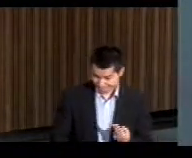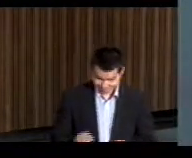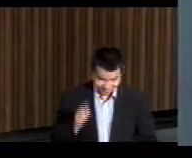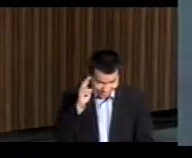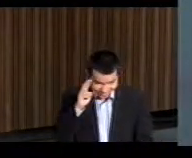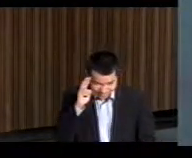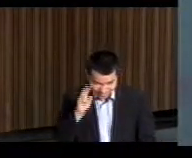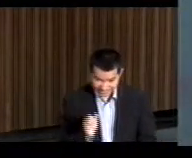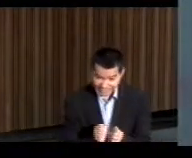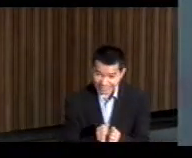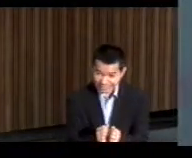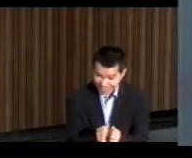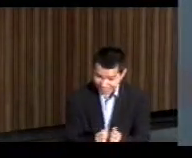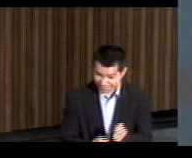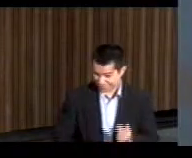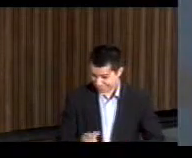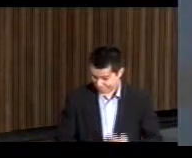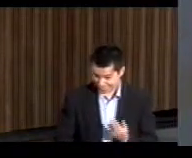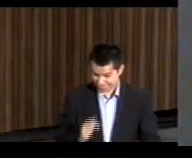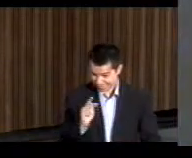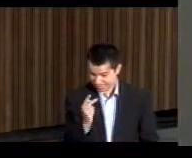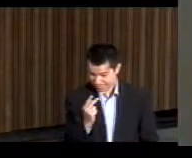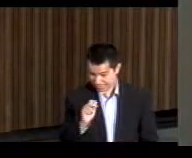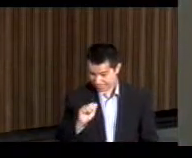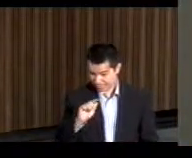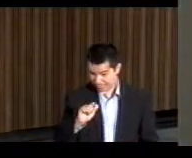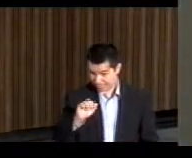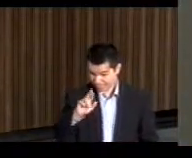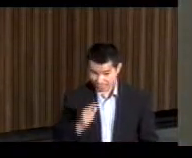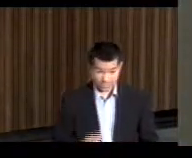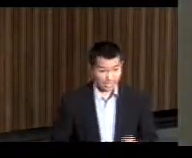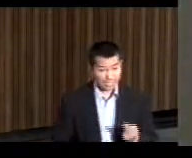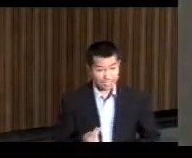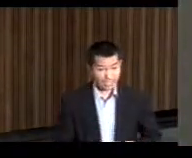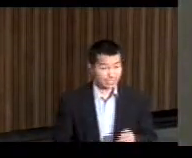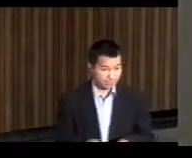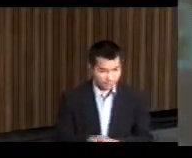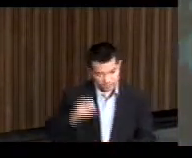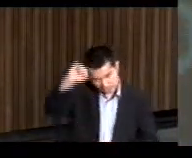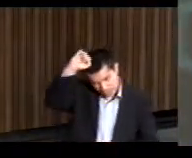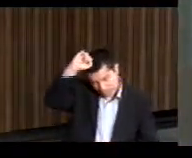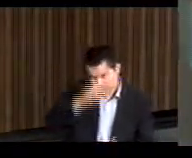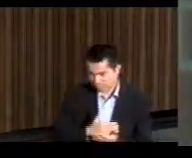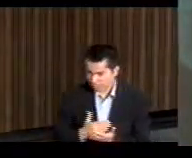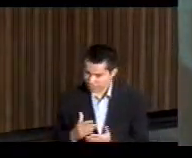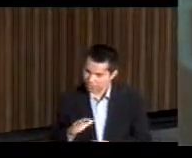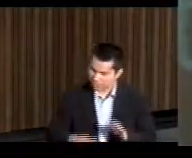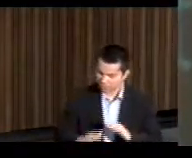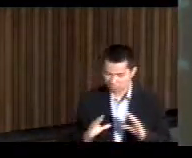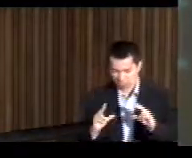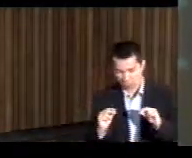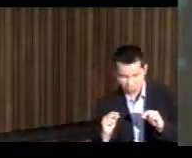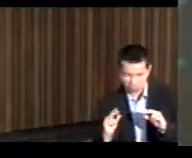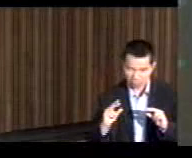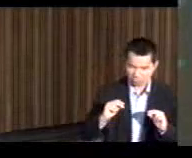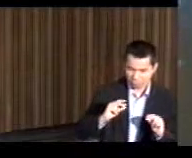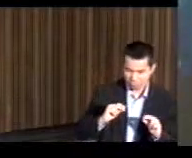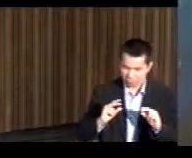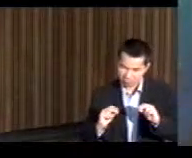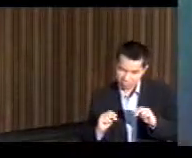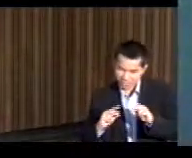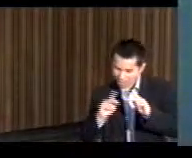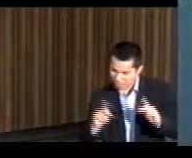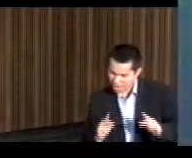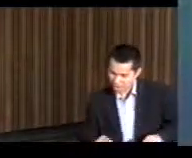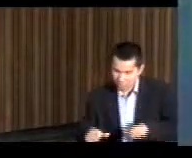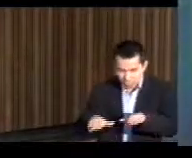estável, porque não tem nenhuma crítica, nenhuma situação até esse instante ali. Eles estavam mais ou menos